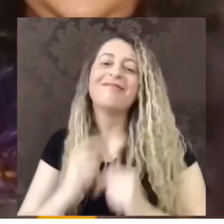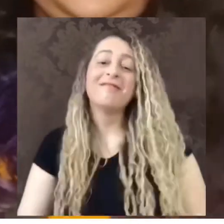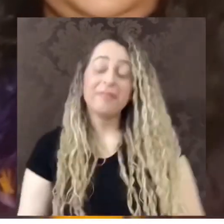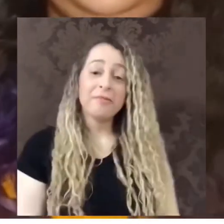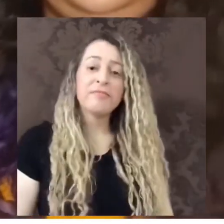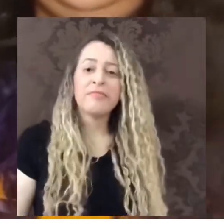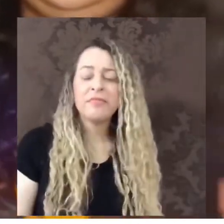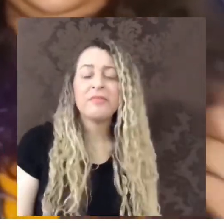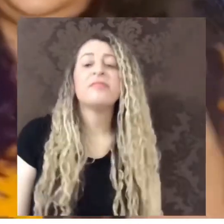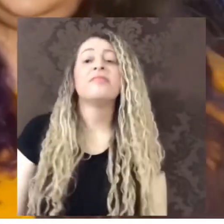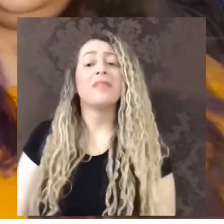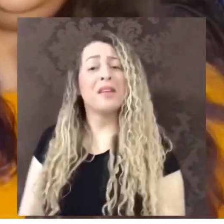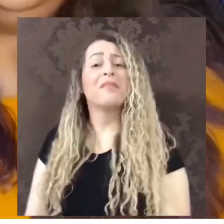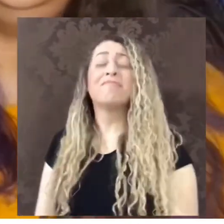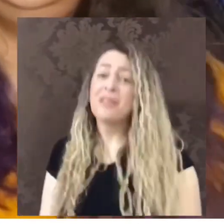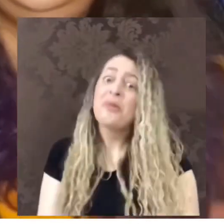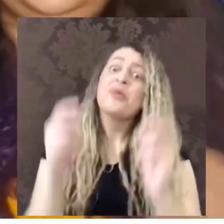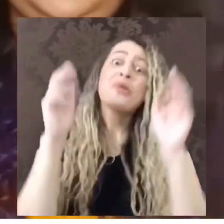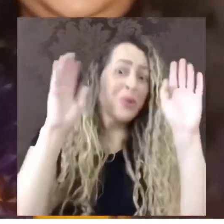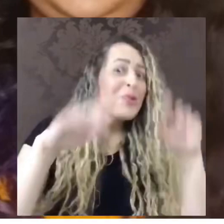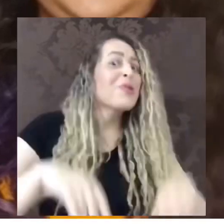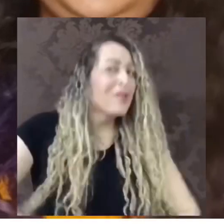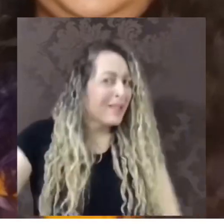normal. Ser diferente é